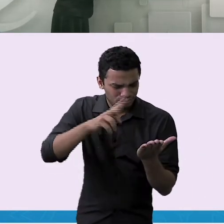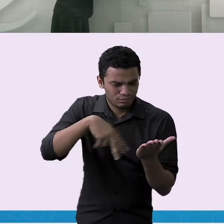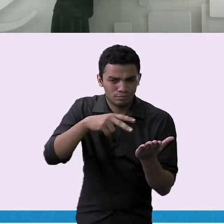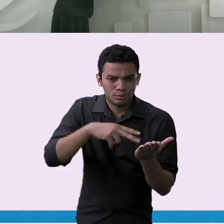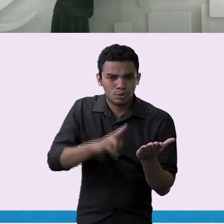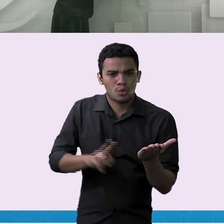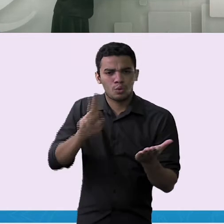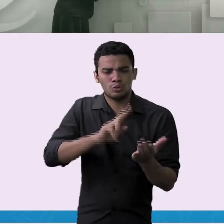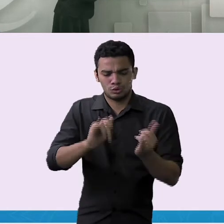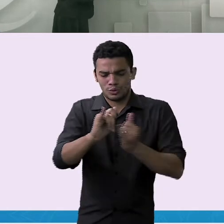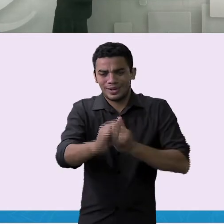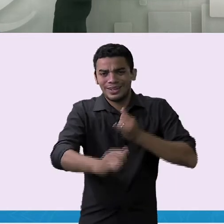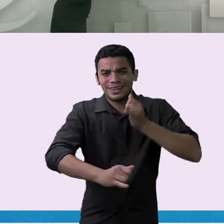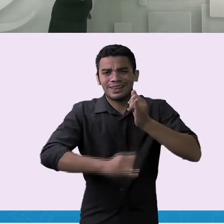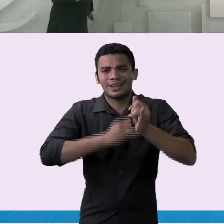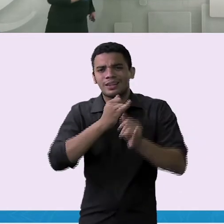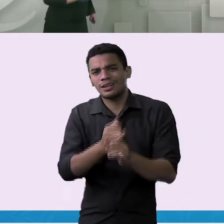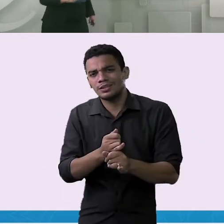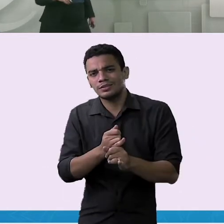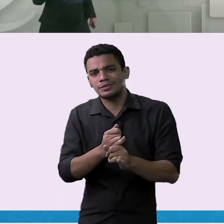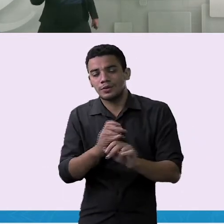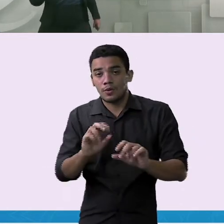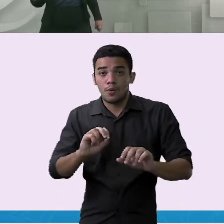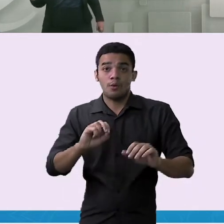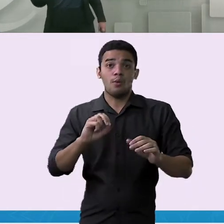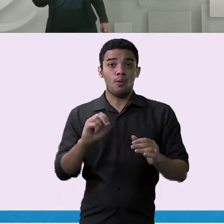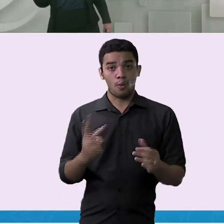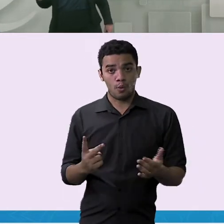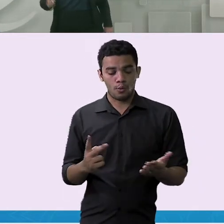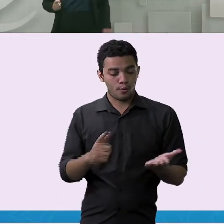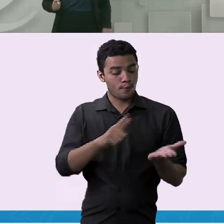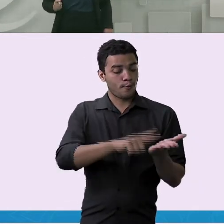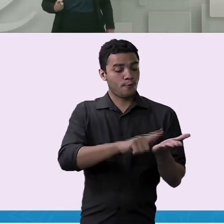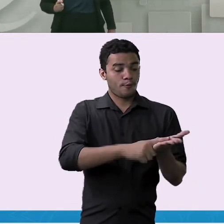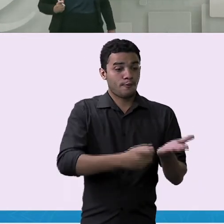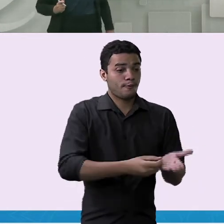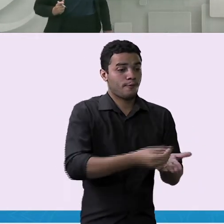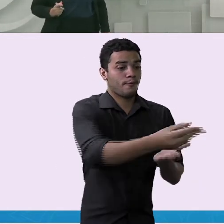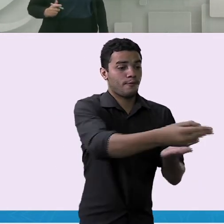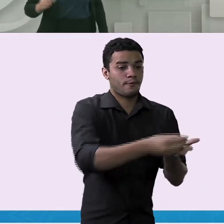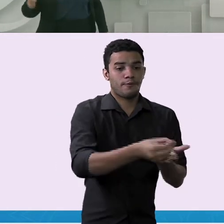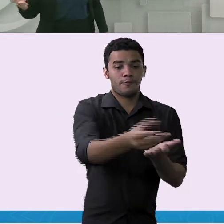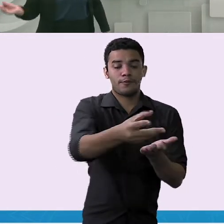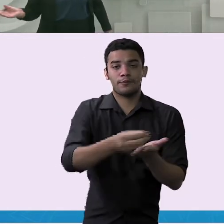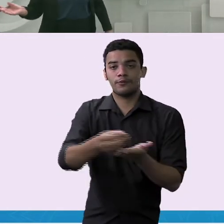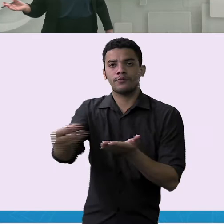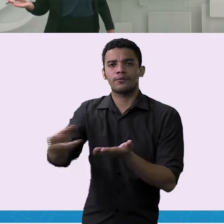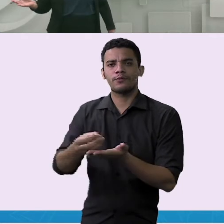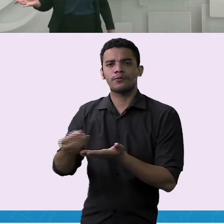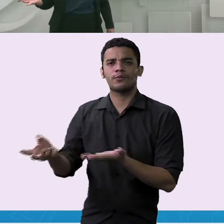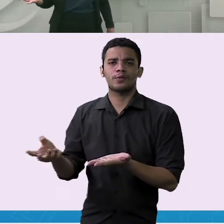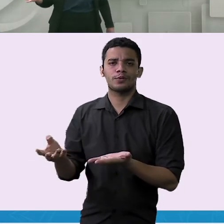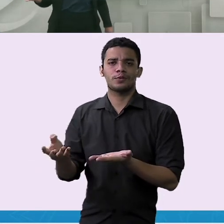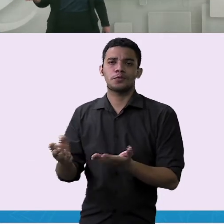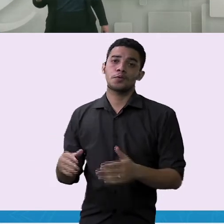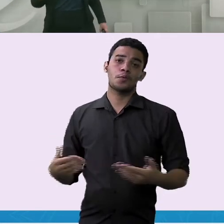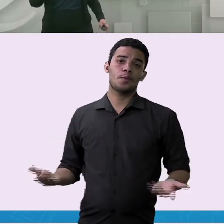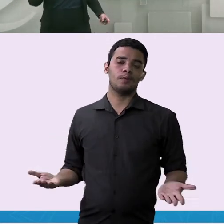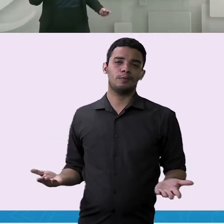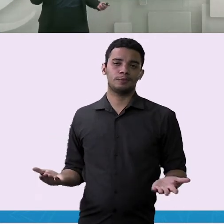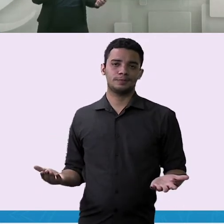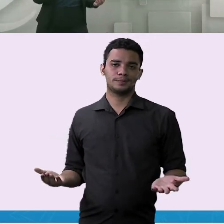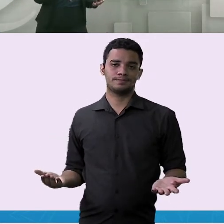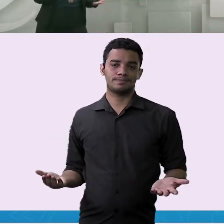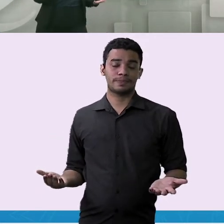internet? Ou foi um folheto que a gente chama de panfleto? Bom, se fosse no jornal,